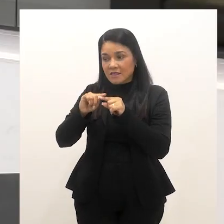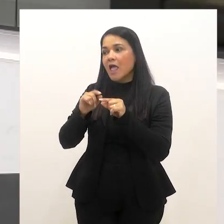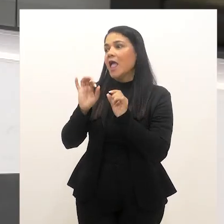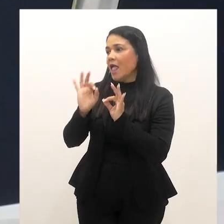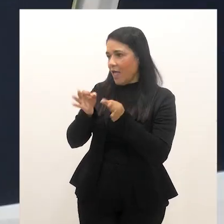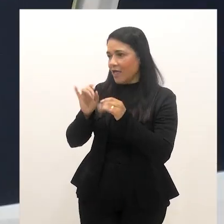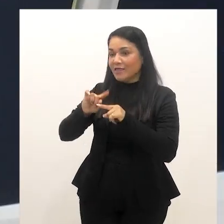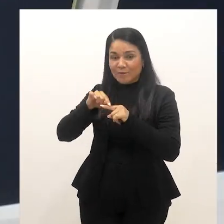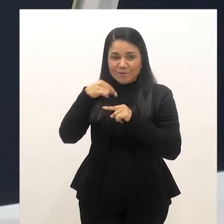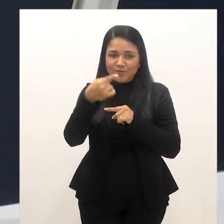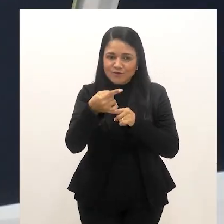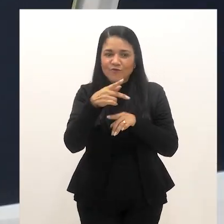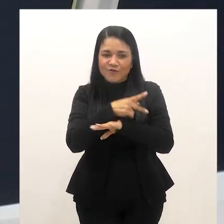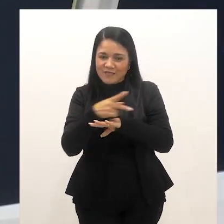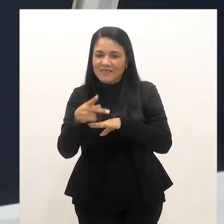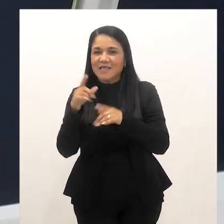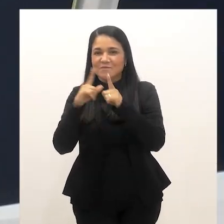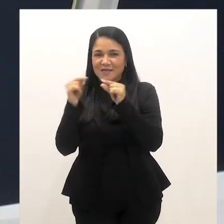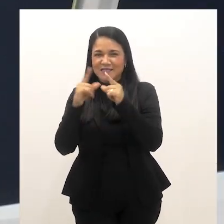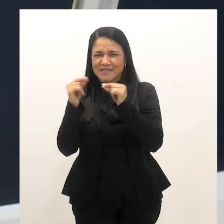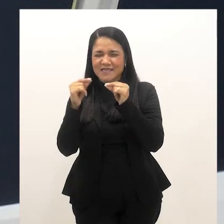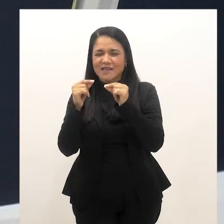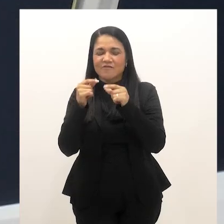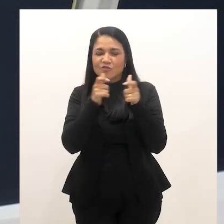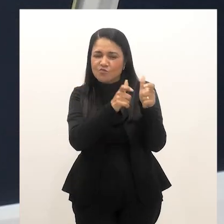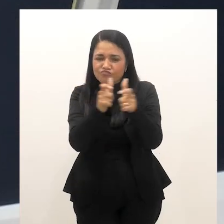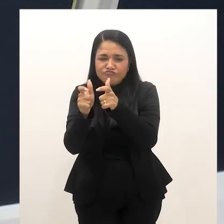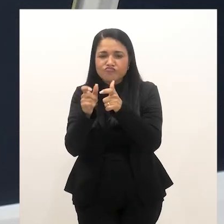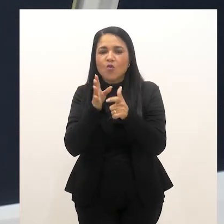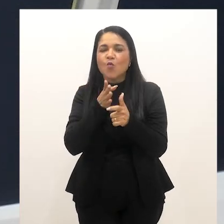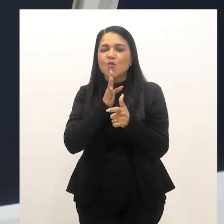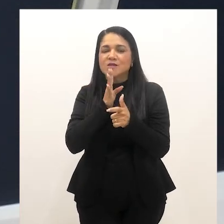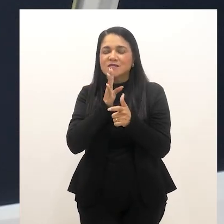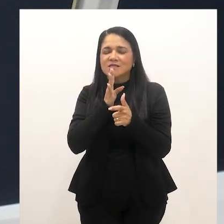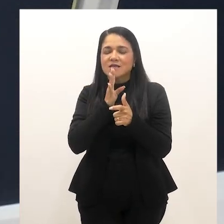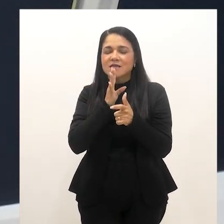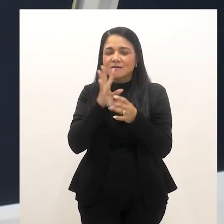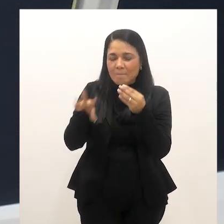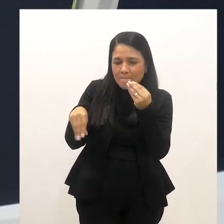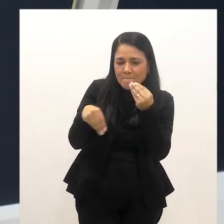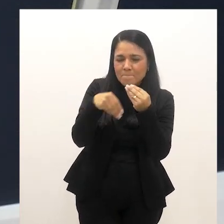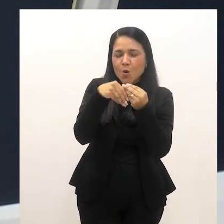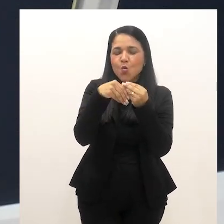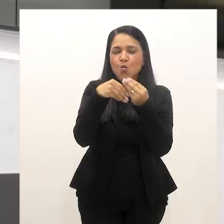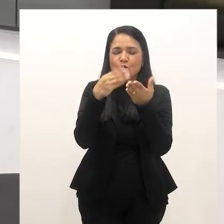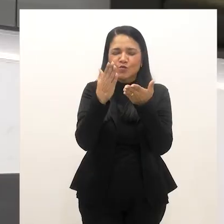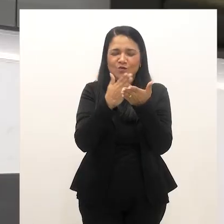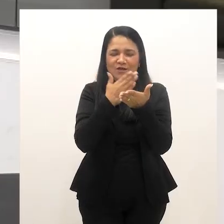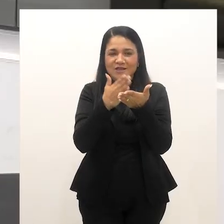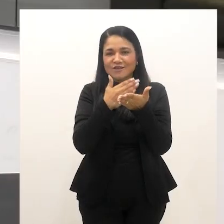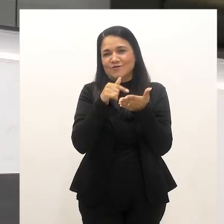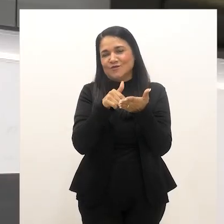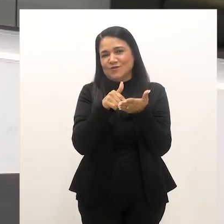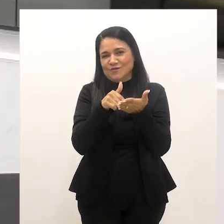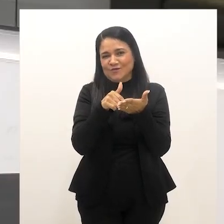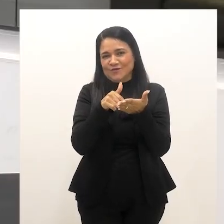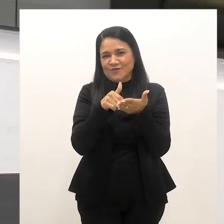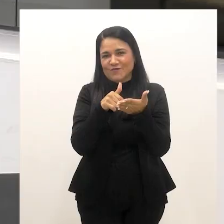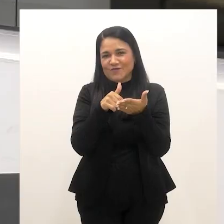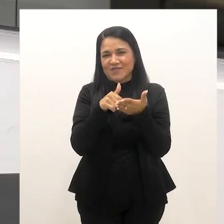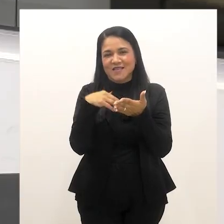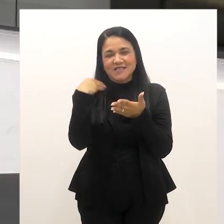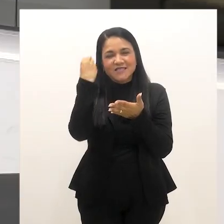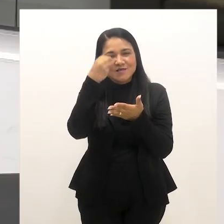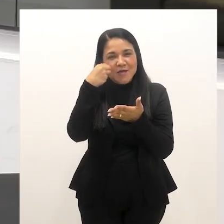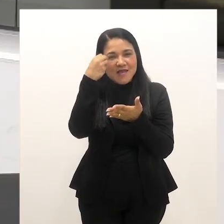algum detalhe dos lugares que de repente não tem na internet. Né? Pisar naquele lugar ali